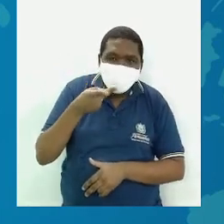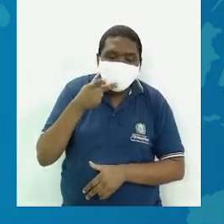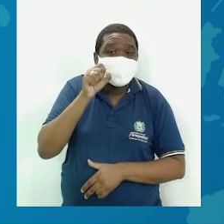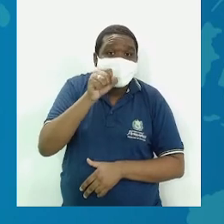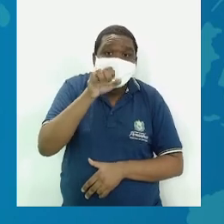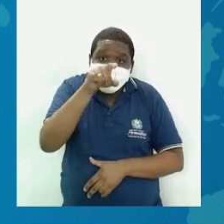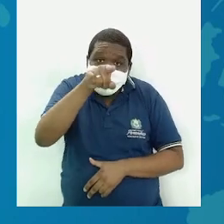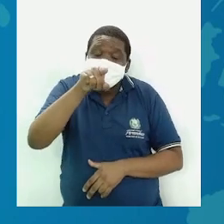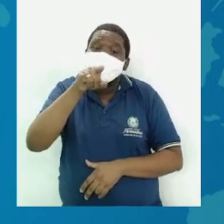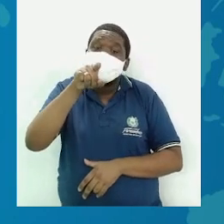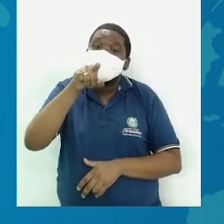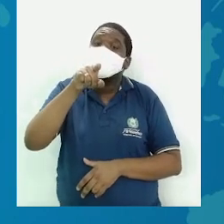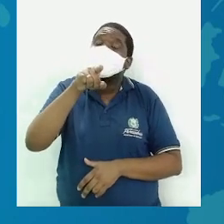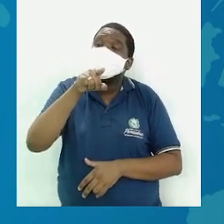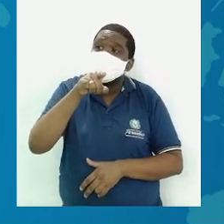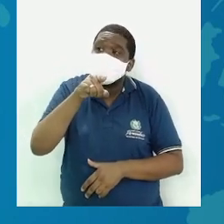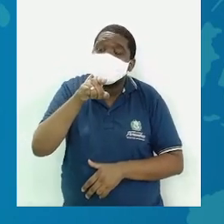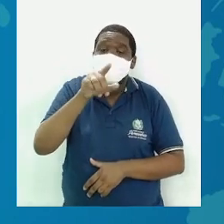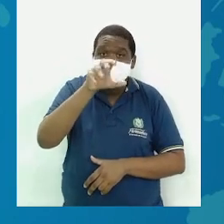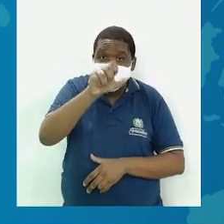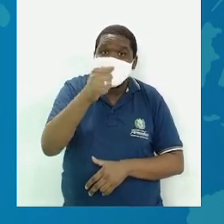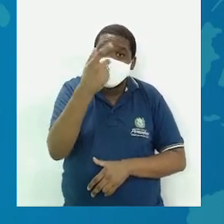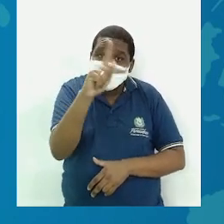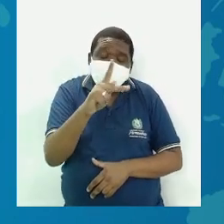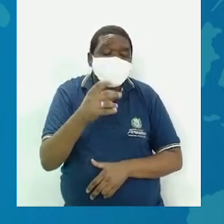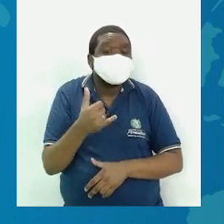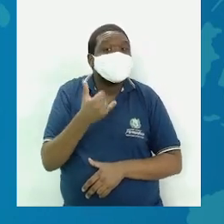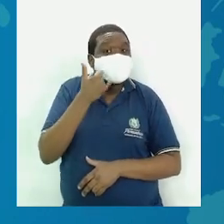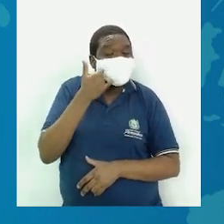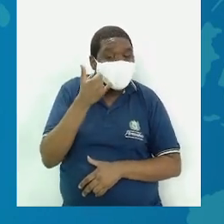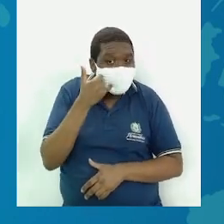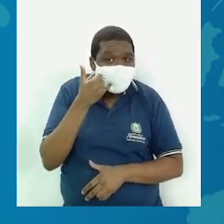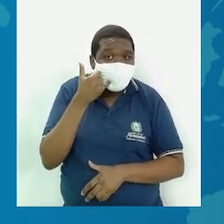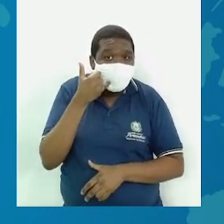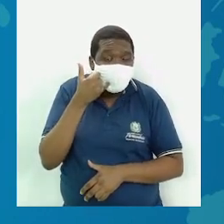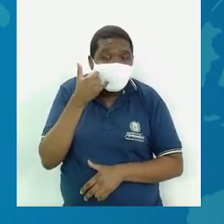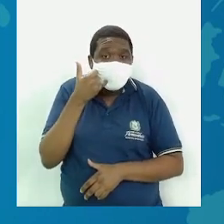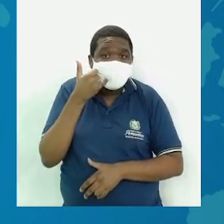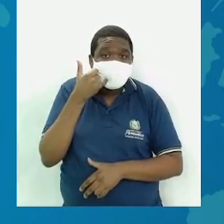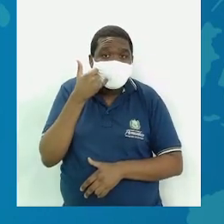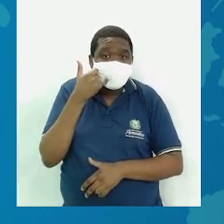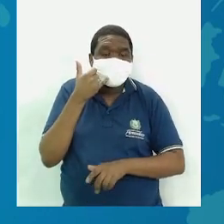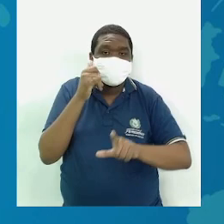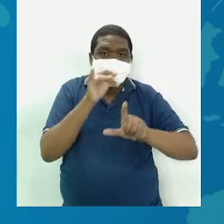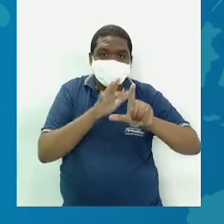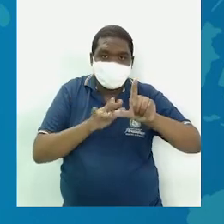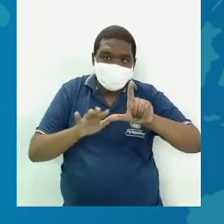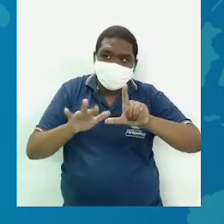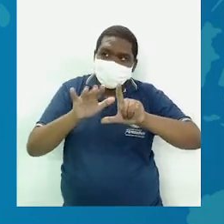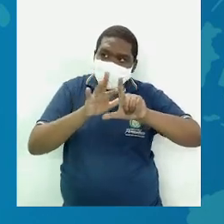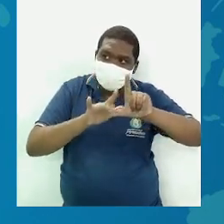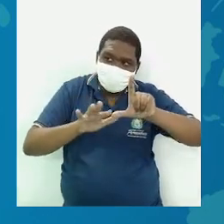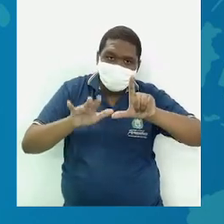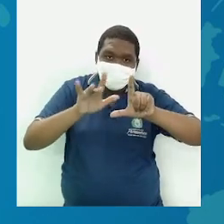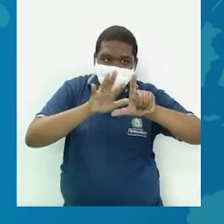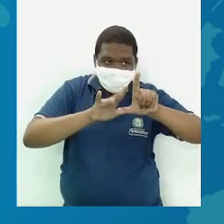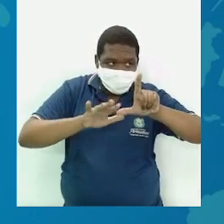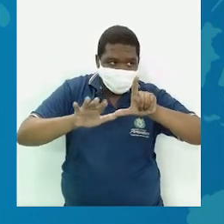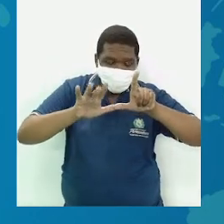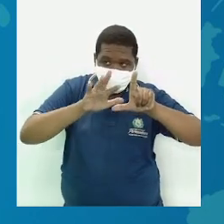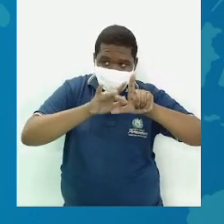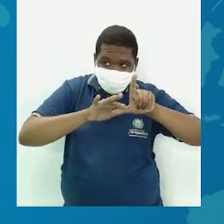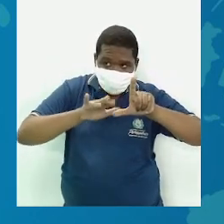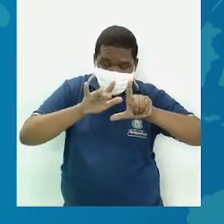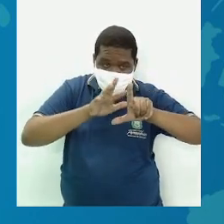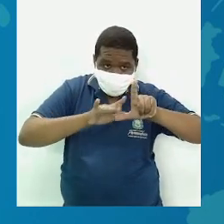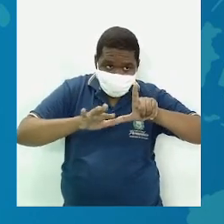inscrição, se você fizer pegar o seu celular e colocar aí, ó, em direção a esse QR Code que vocês